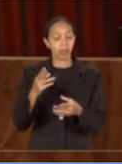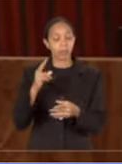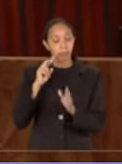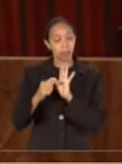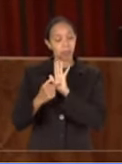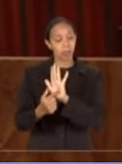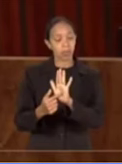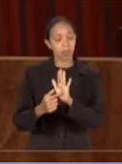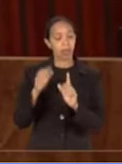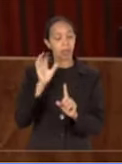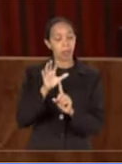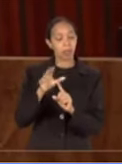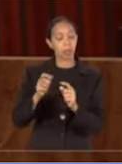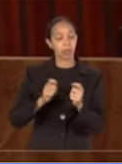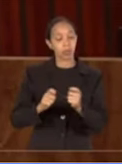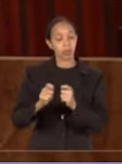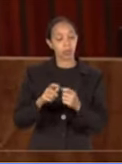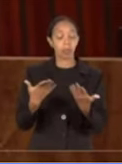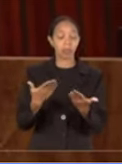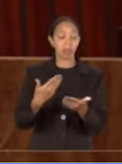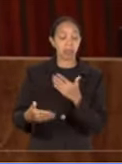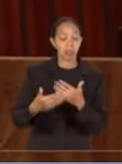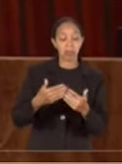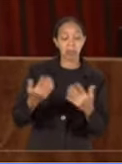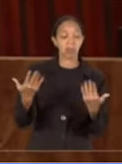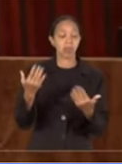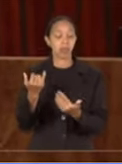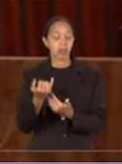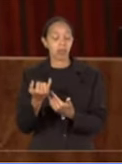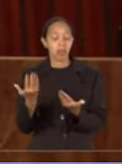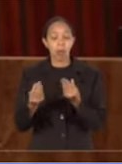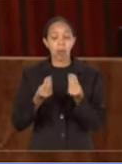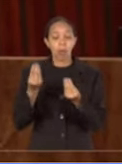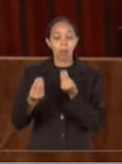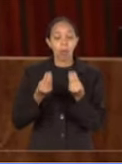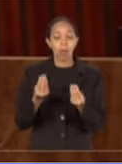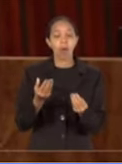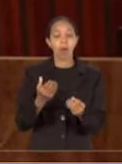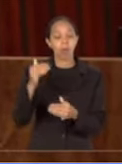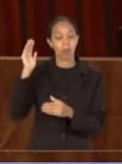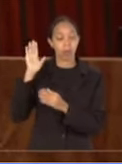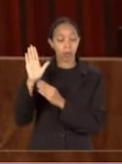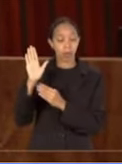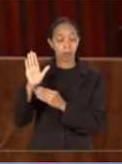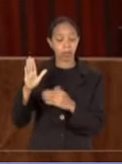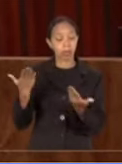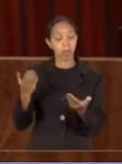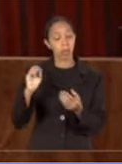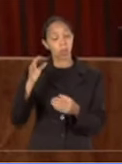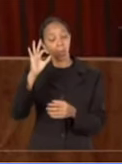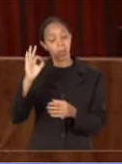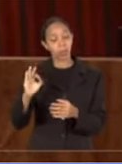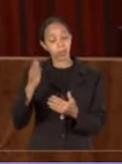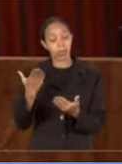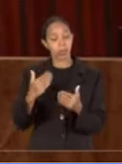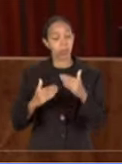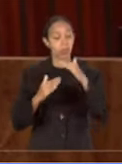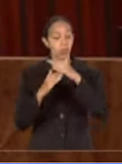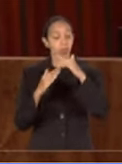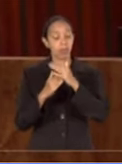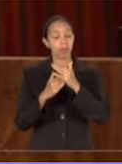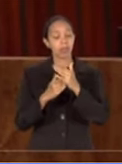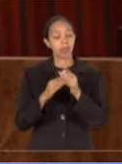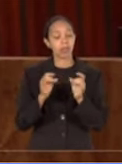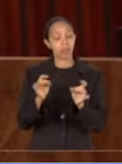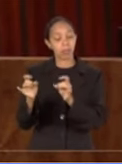abuso de poder econômico, independentemente de quanto se considere ser o gasto do candidato médio ou qual o percentual do limite de gastos